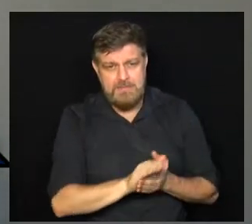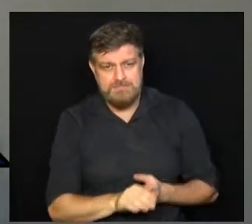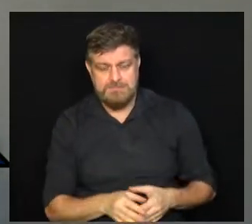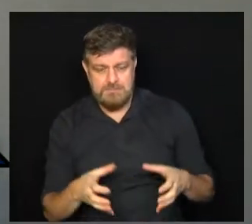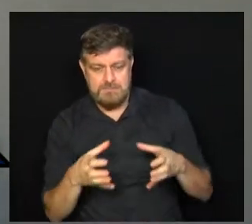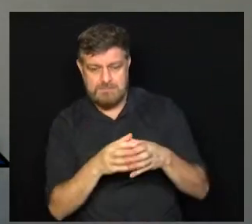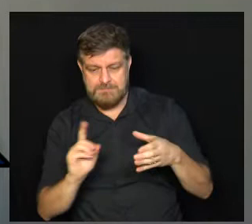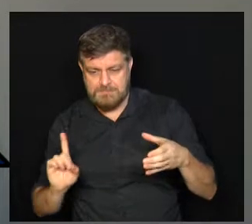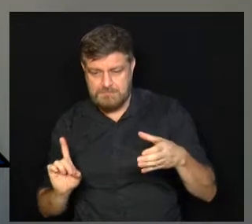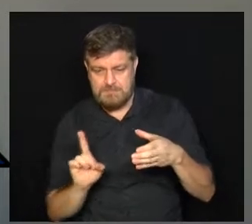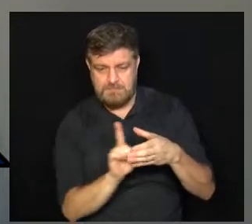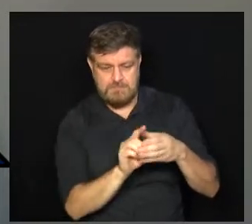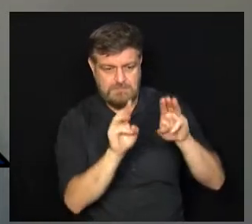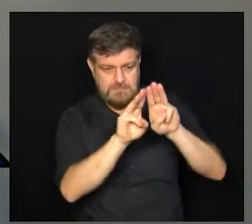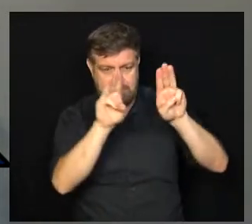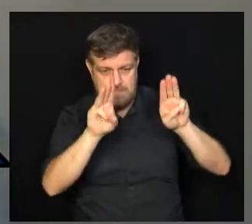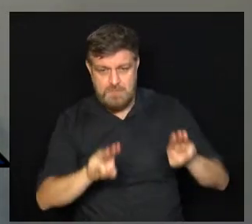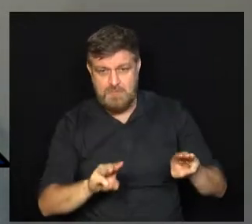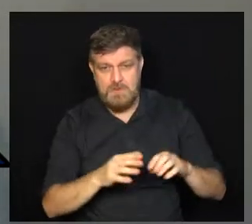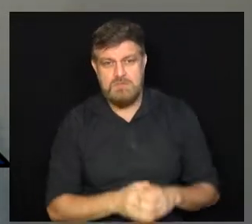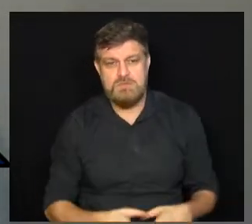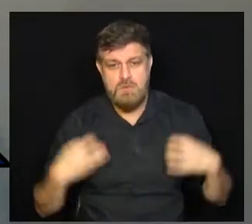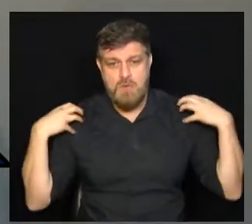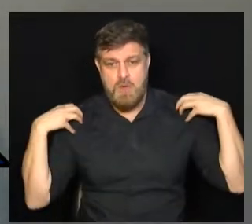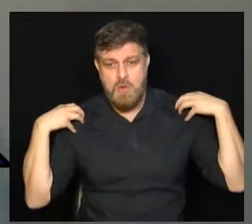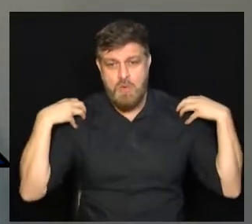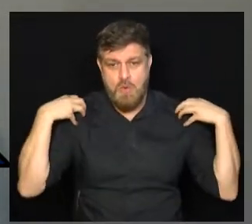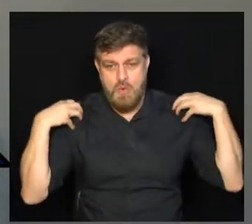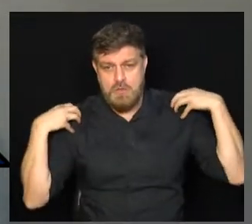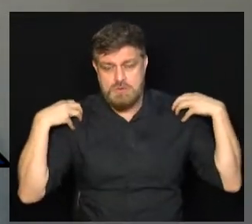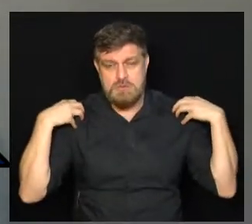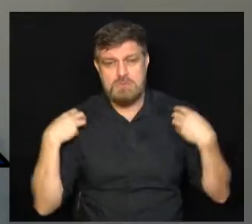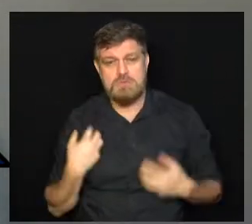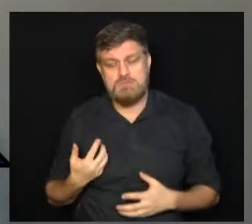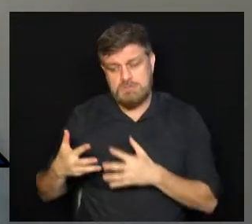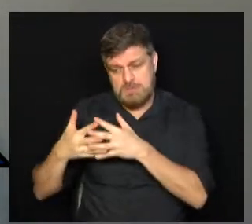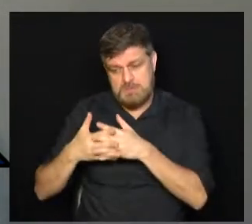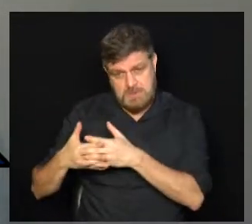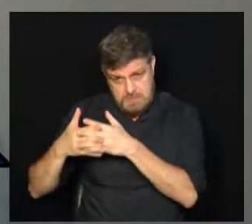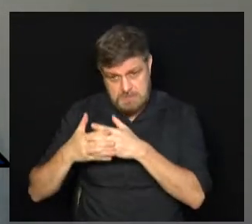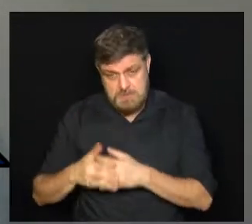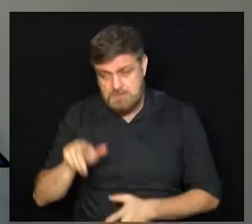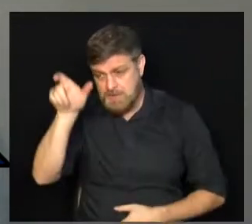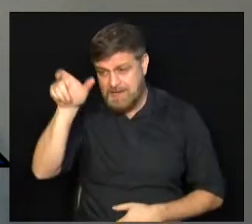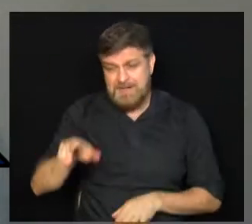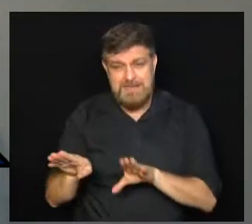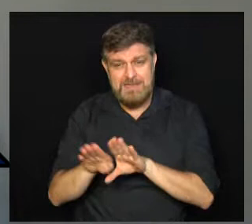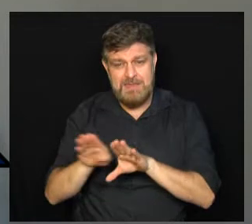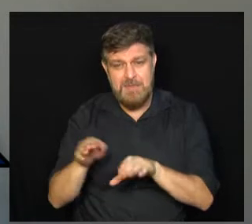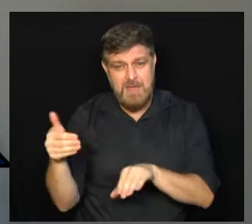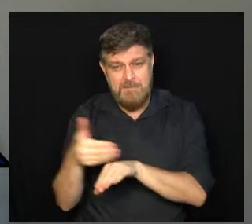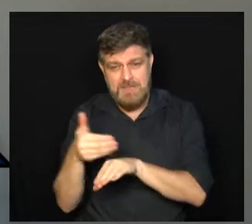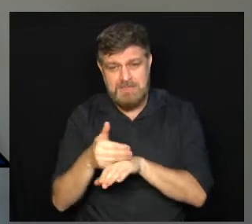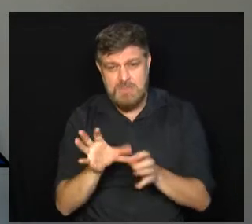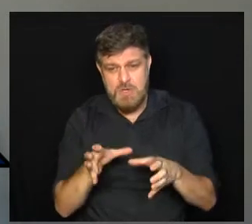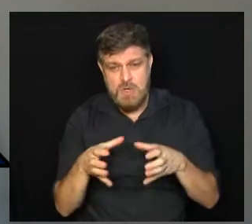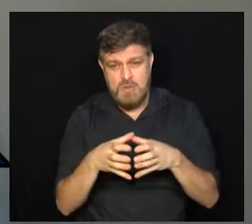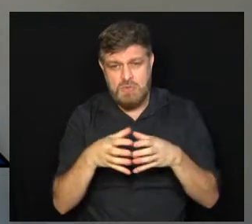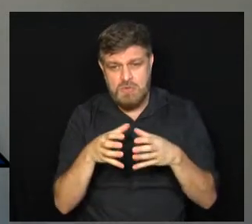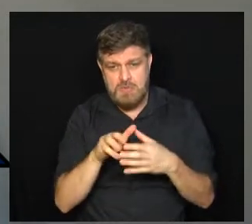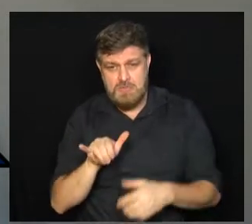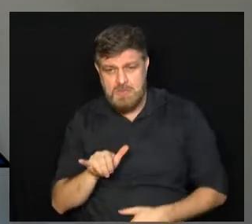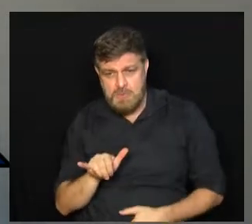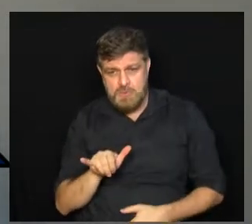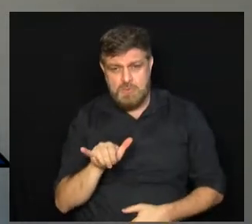Smithsonian Museum em Washington, Estados Unidos, e membro honorário da Força Aérea Brasileira. Atua há